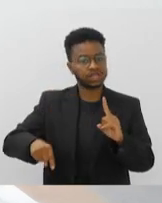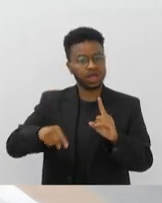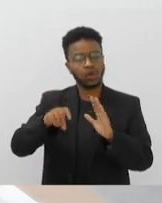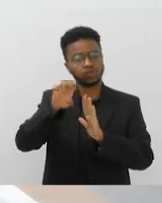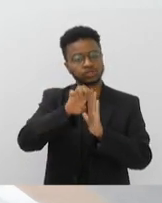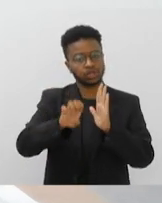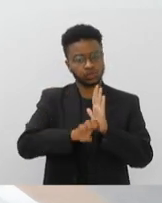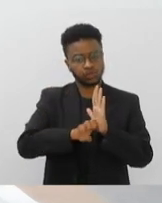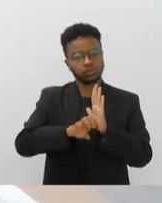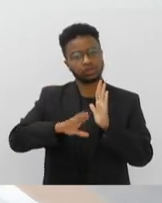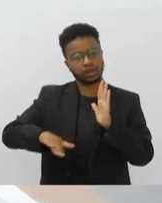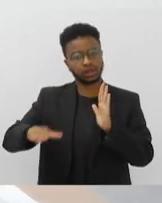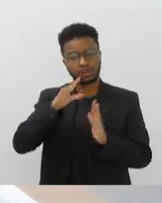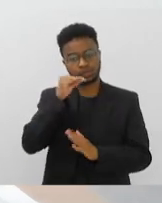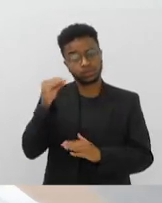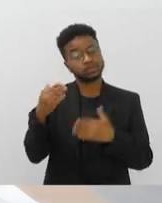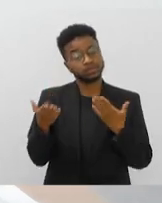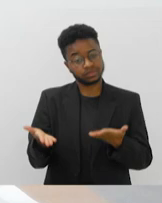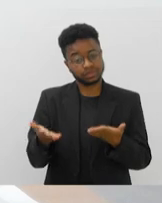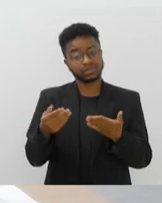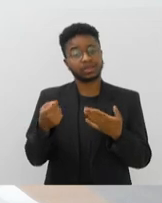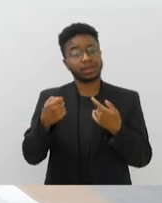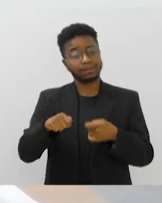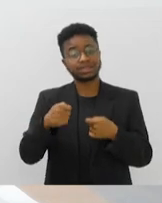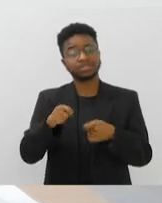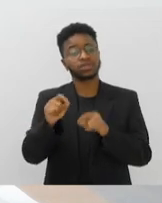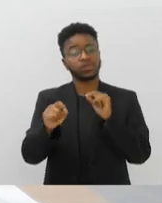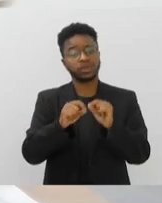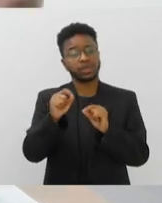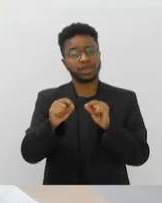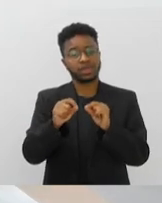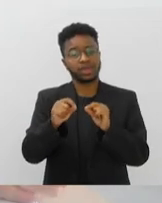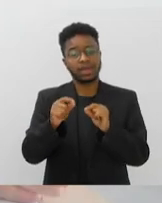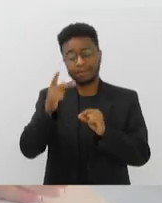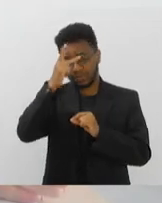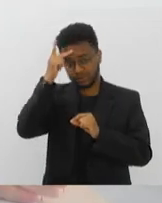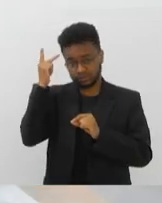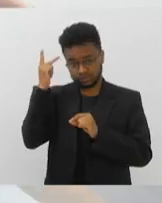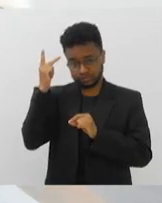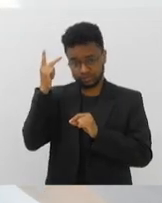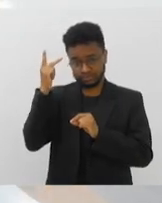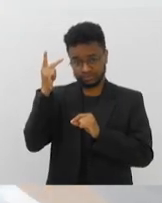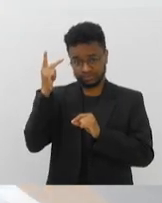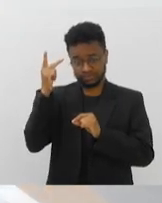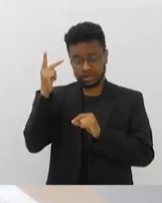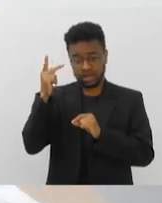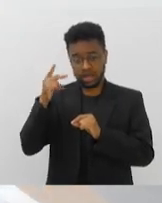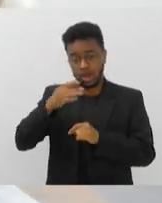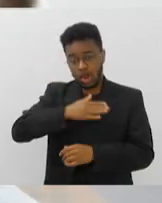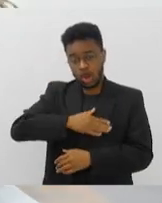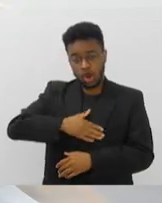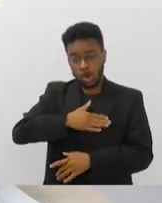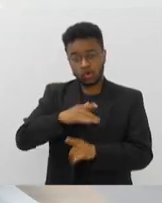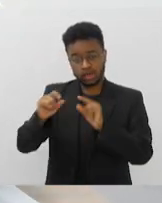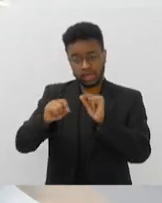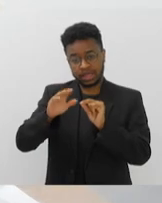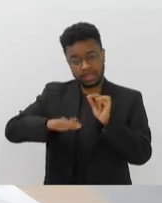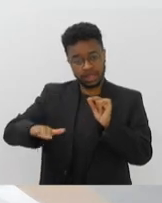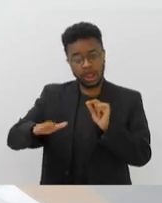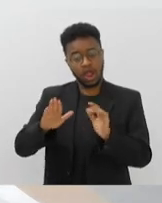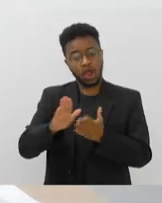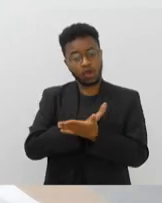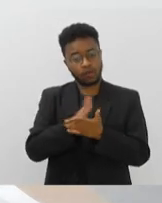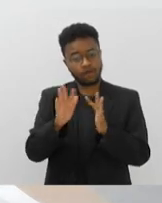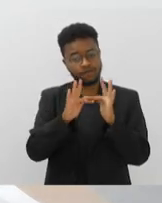gente ainda tem que enfrentar os saudosistas do menoris moo que era criança as crianças de determinadas famílias